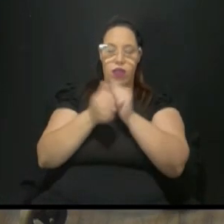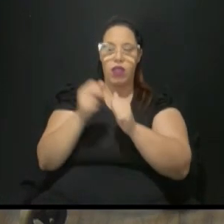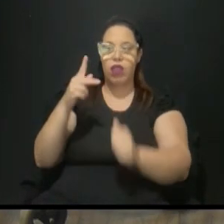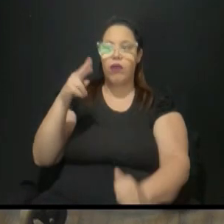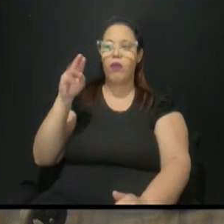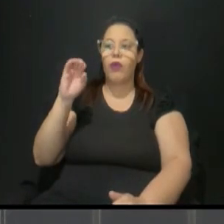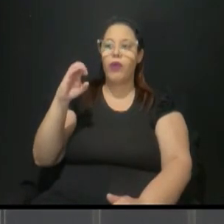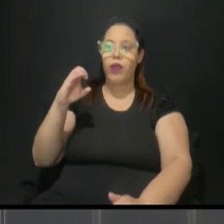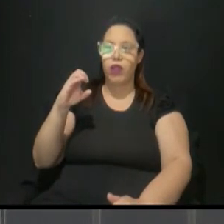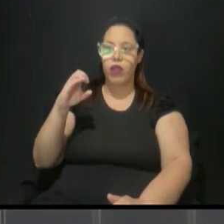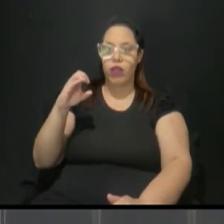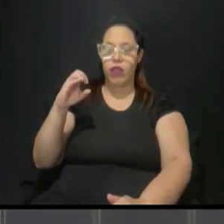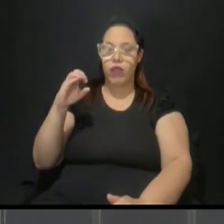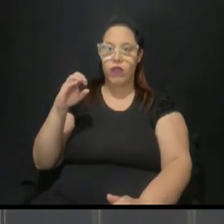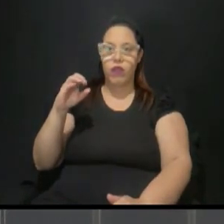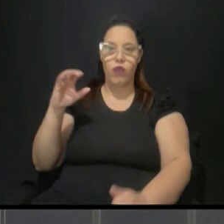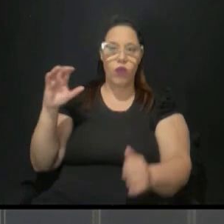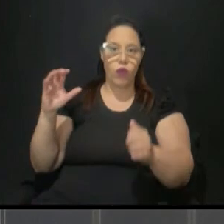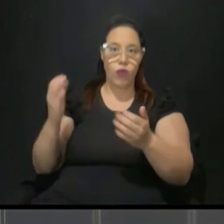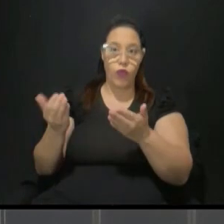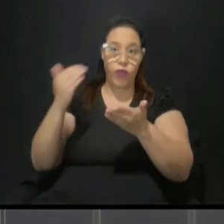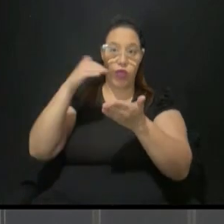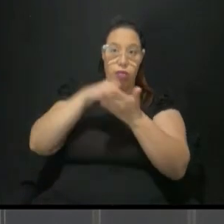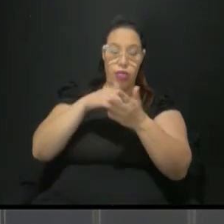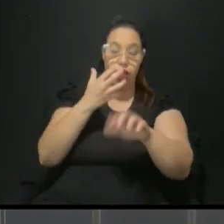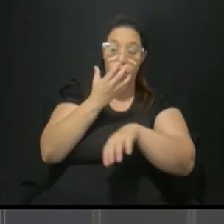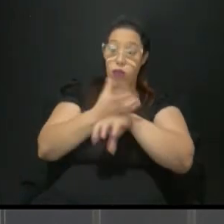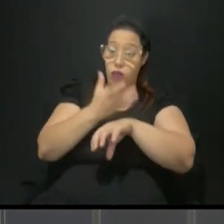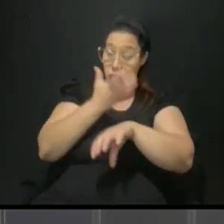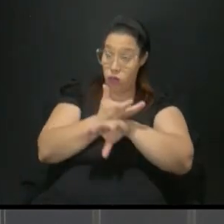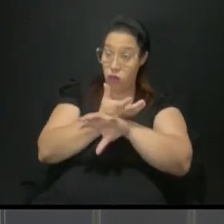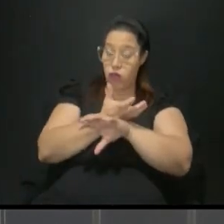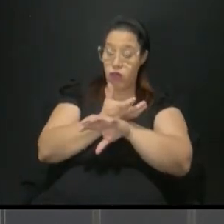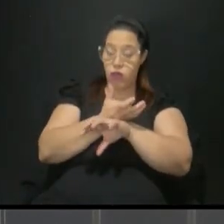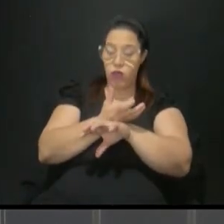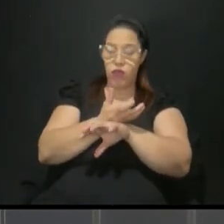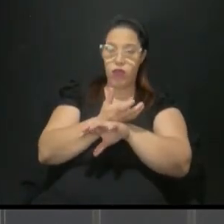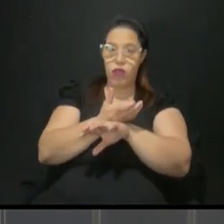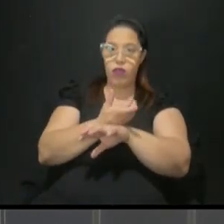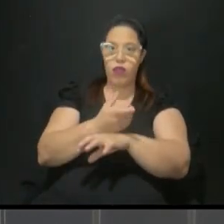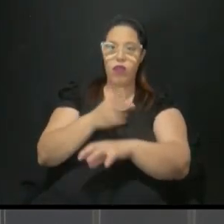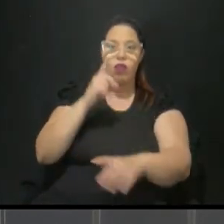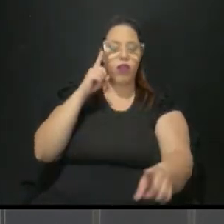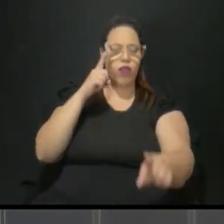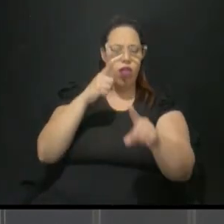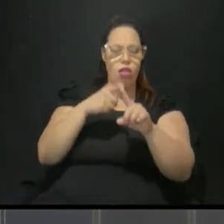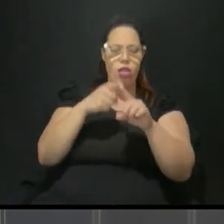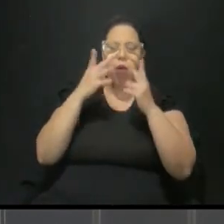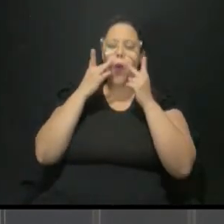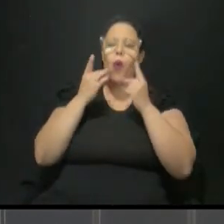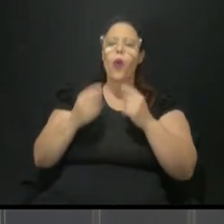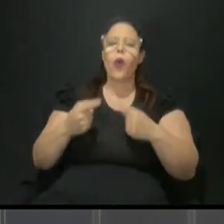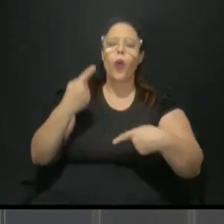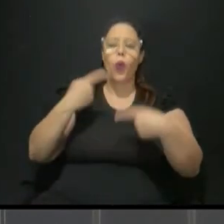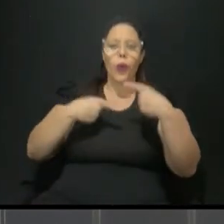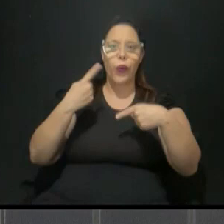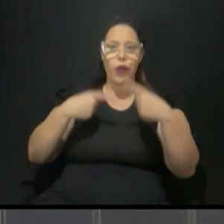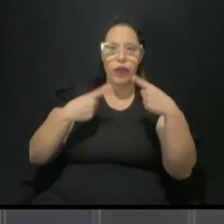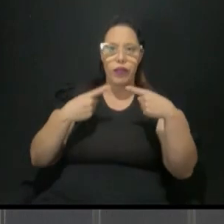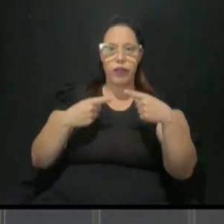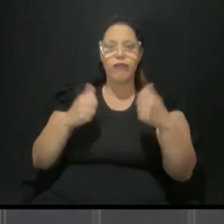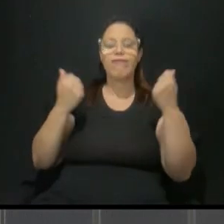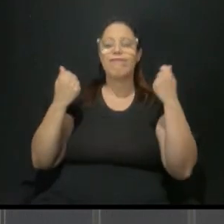O inserir essa disciplina, ele tem como foco essa discussão, né, da necessidade